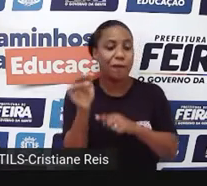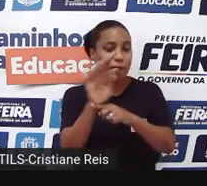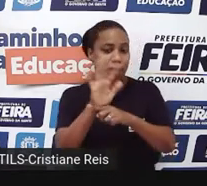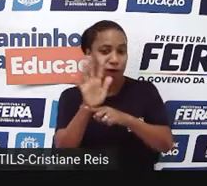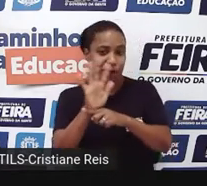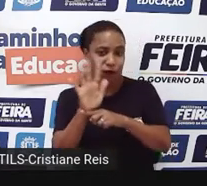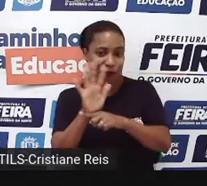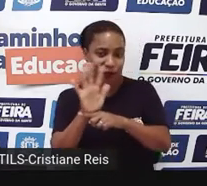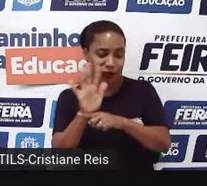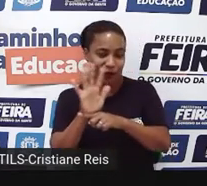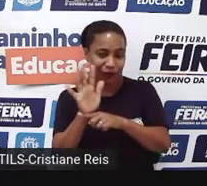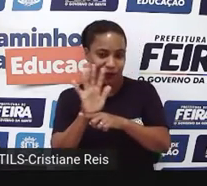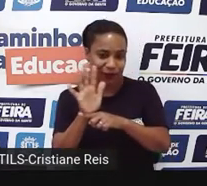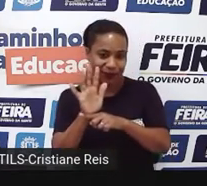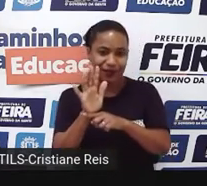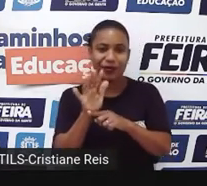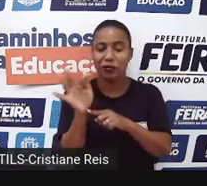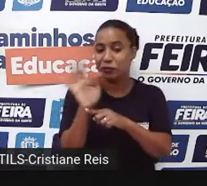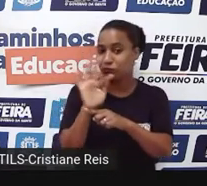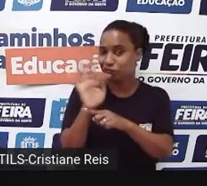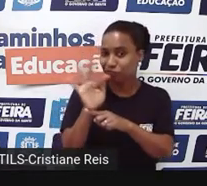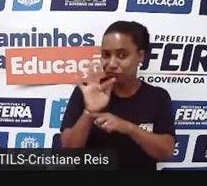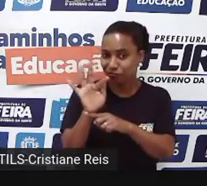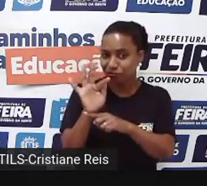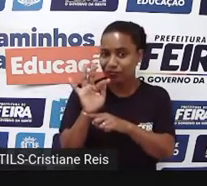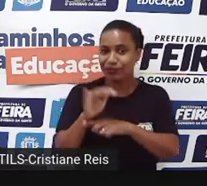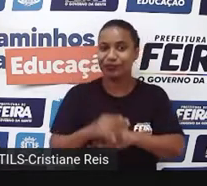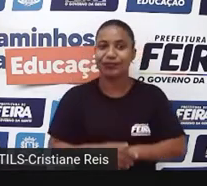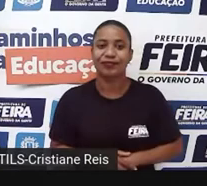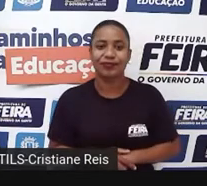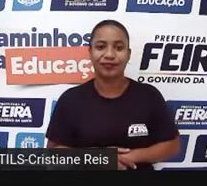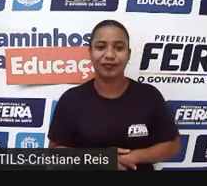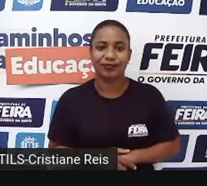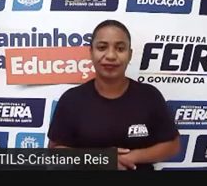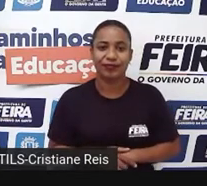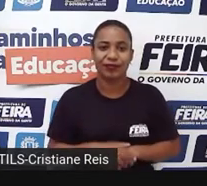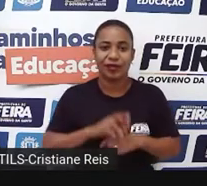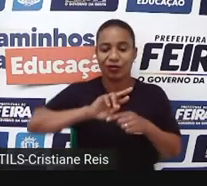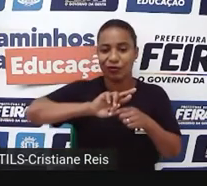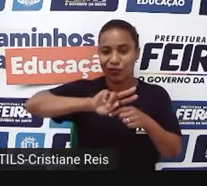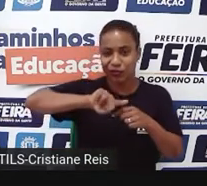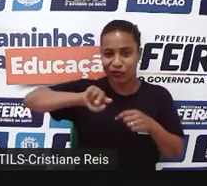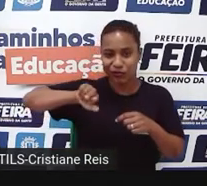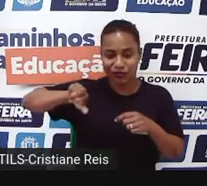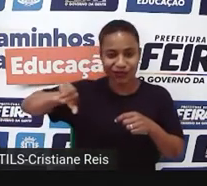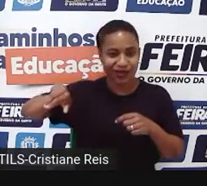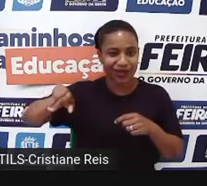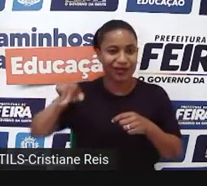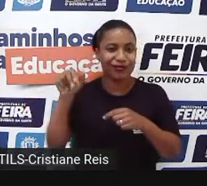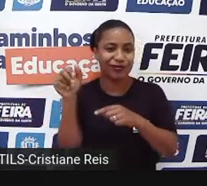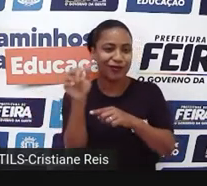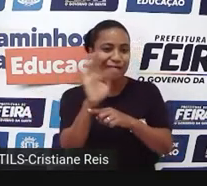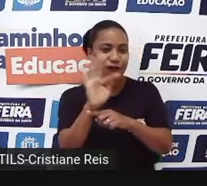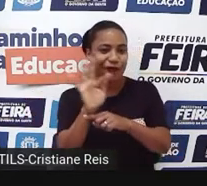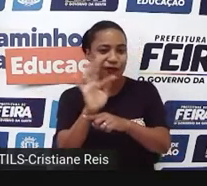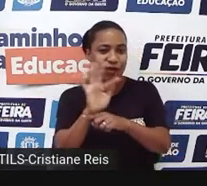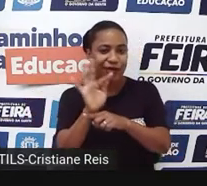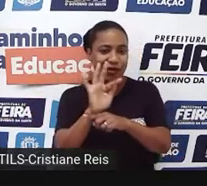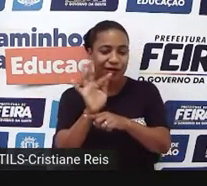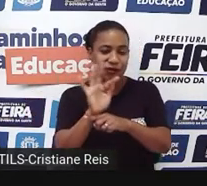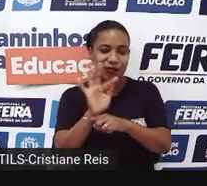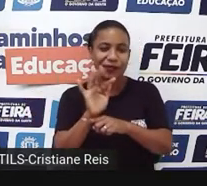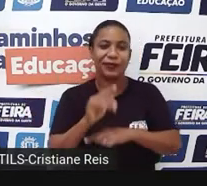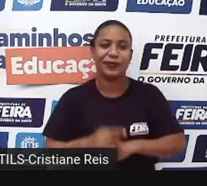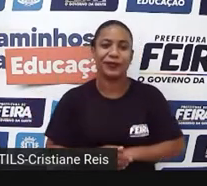and movie. Type of movie, né? Os tipos, os gêneros desses filmes. Então